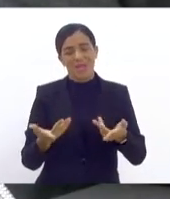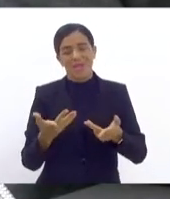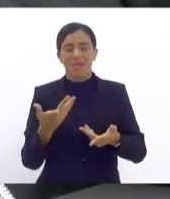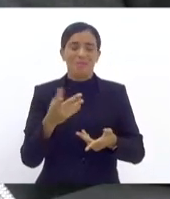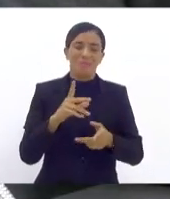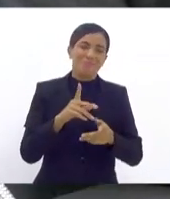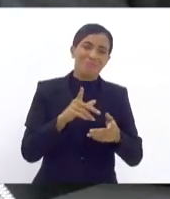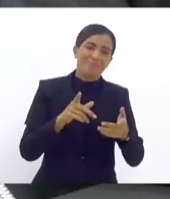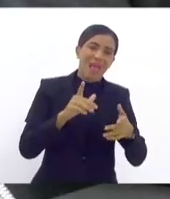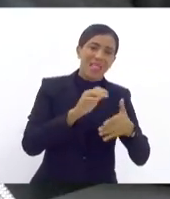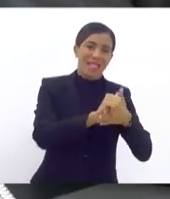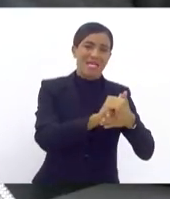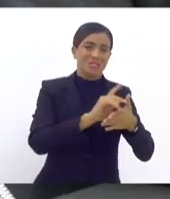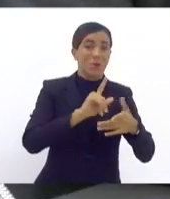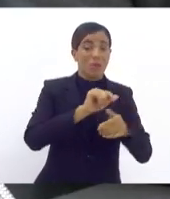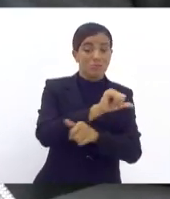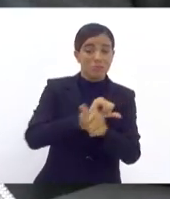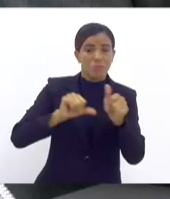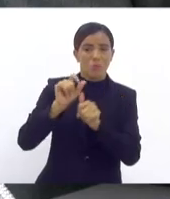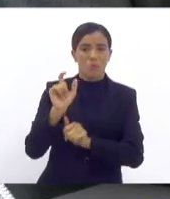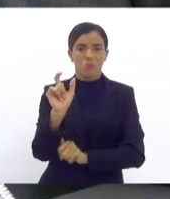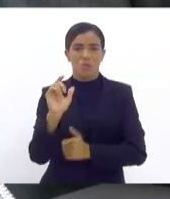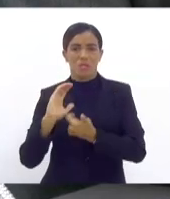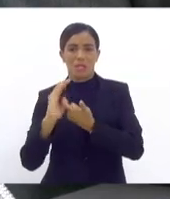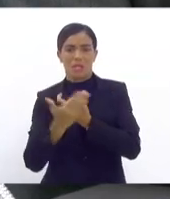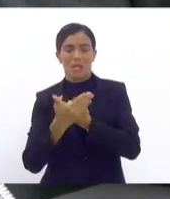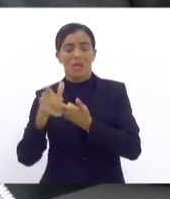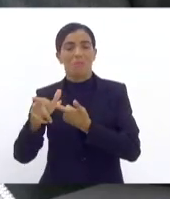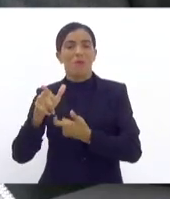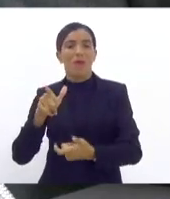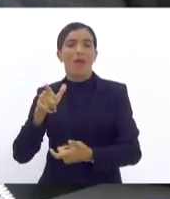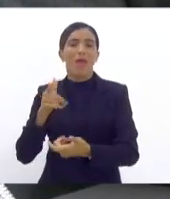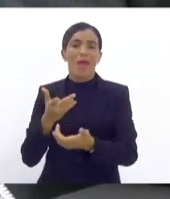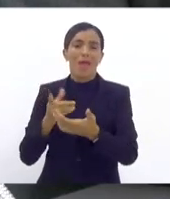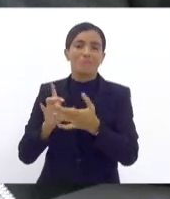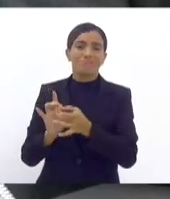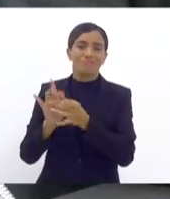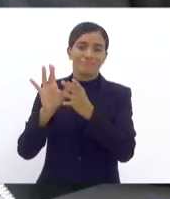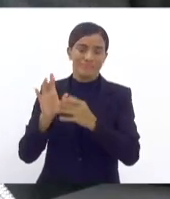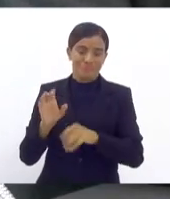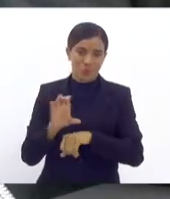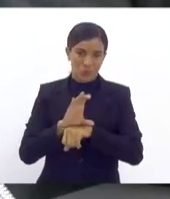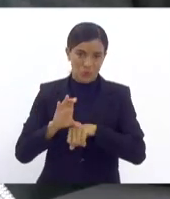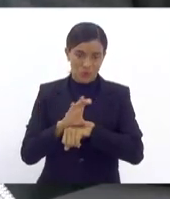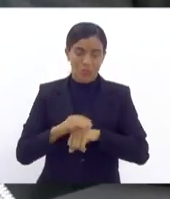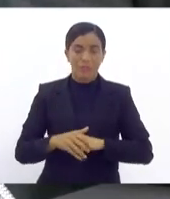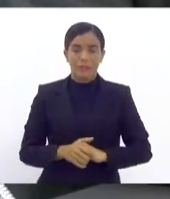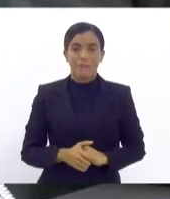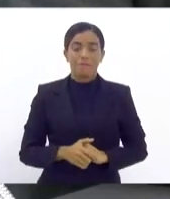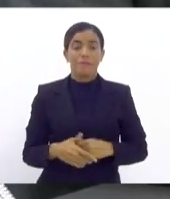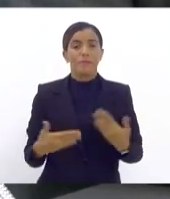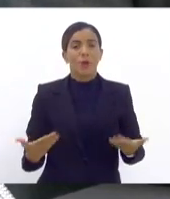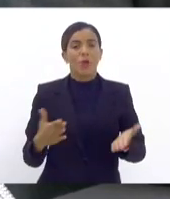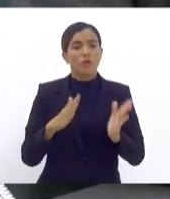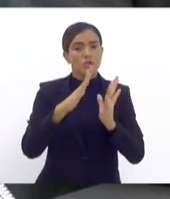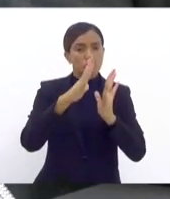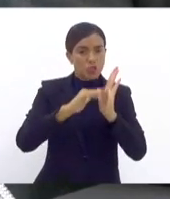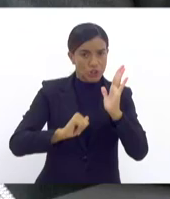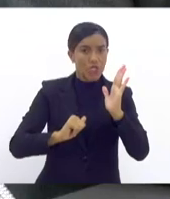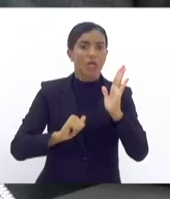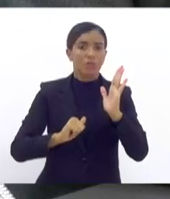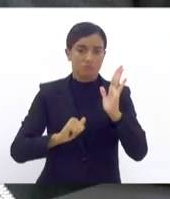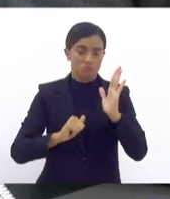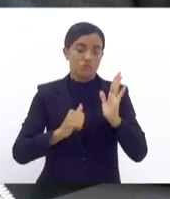prejudicabilidade. Mas continua em relação a Lei 6414, certo. Não muda nada. Eu vou ressalvado